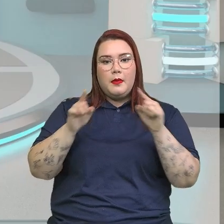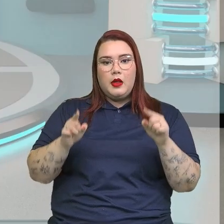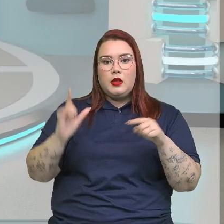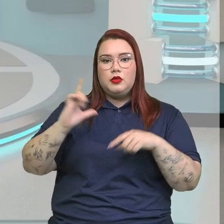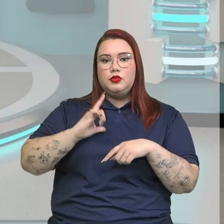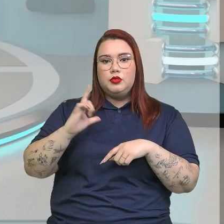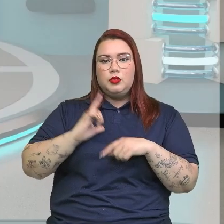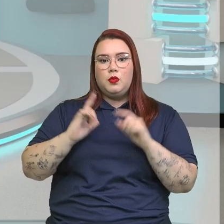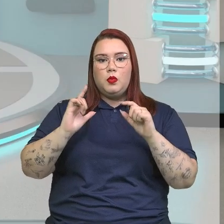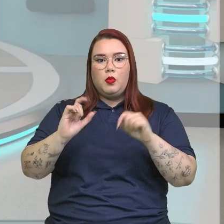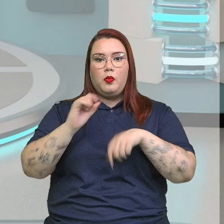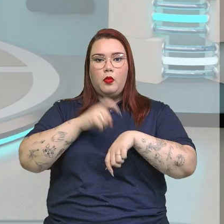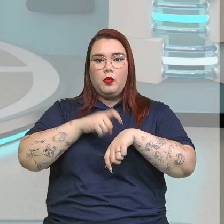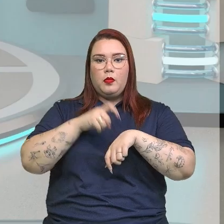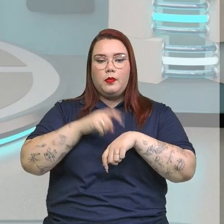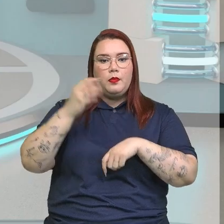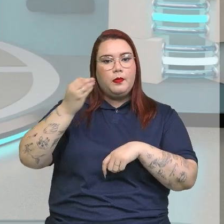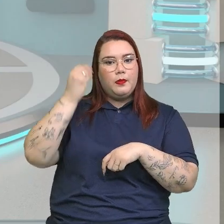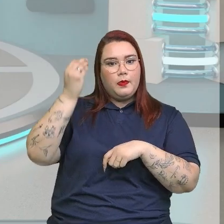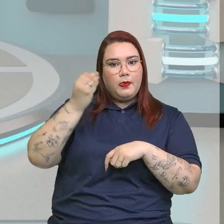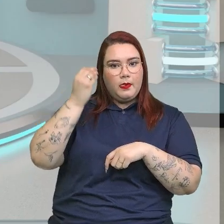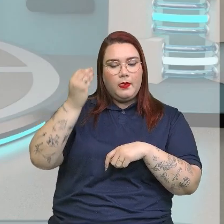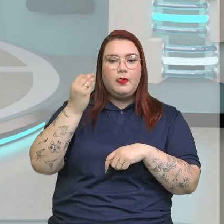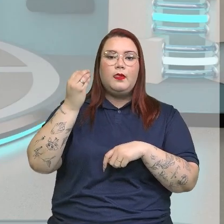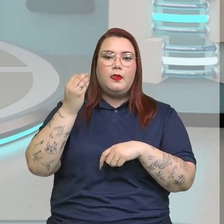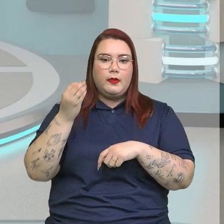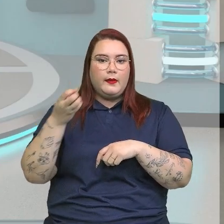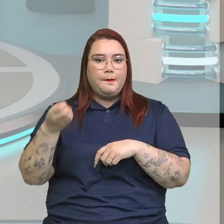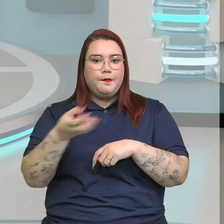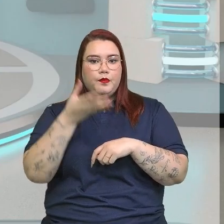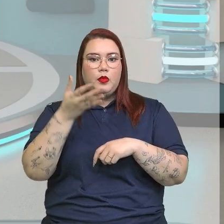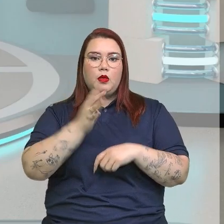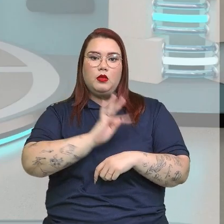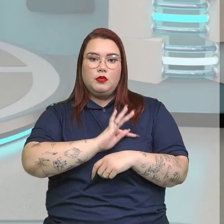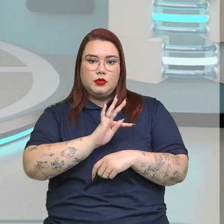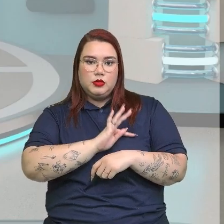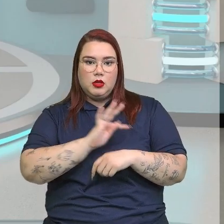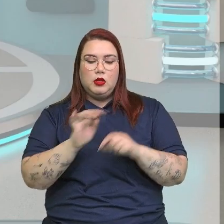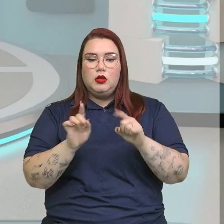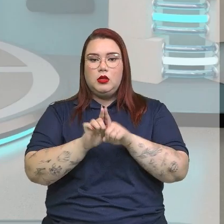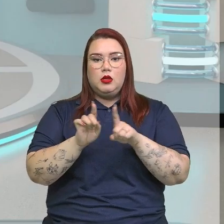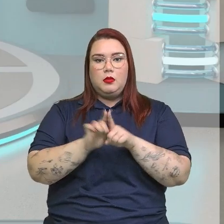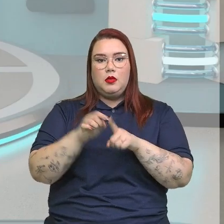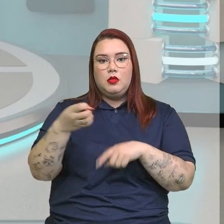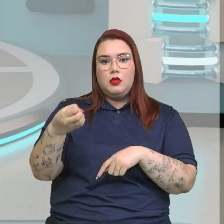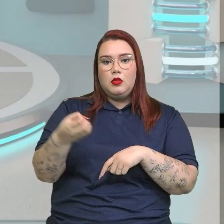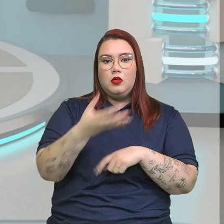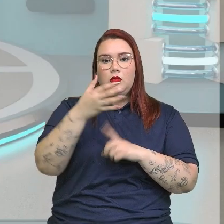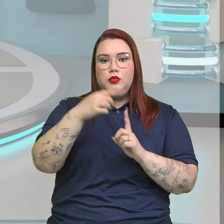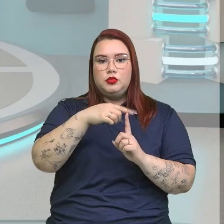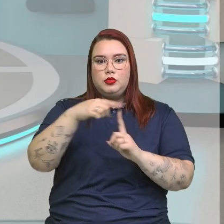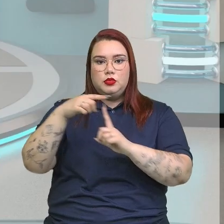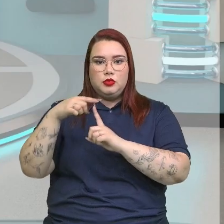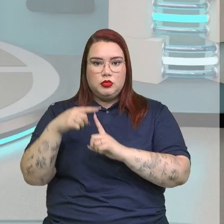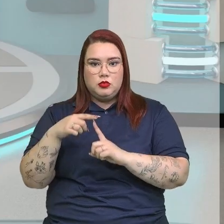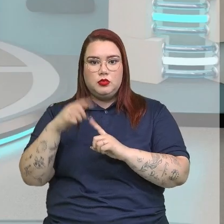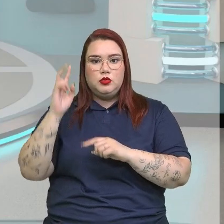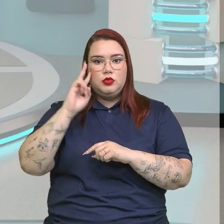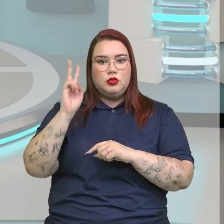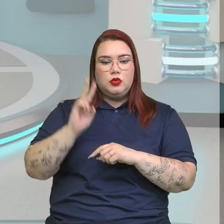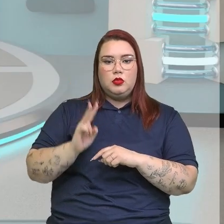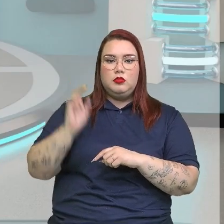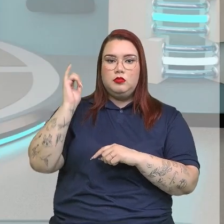um momento de experimentação, de experimentar novas técnicas e também de novas formas de contar histórias,